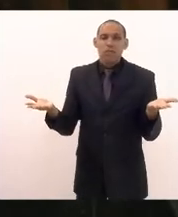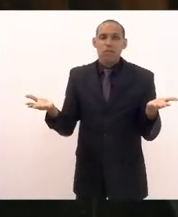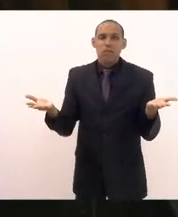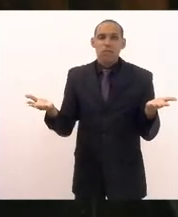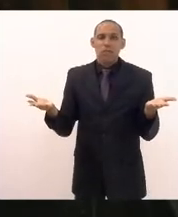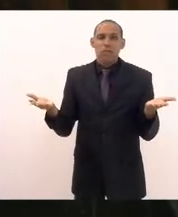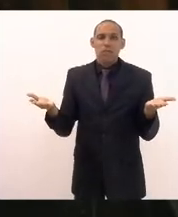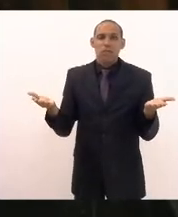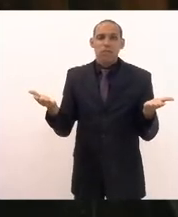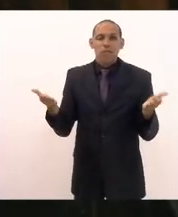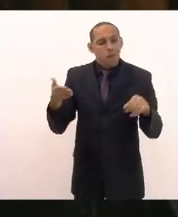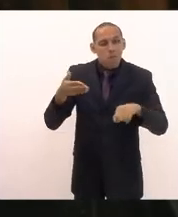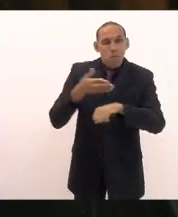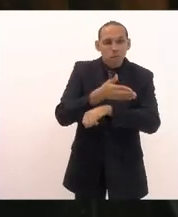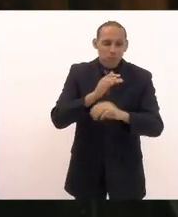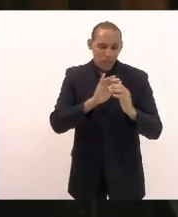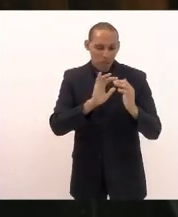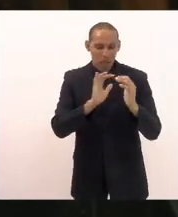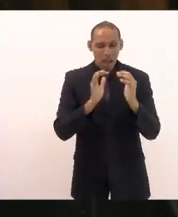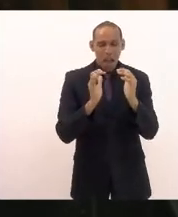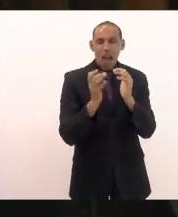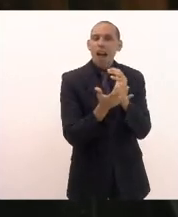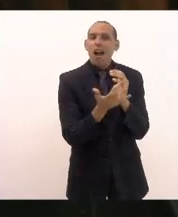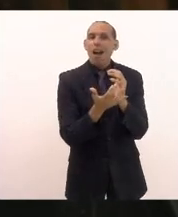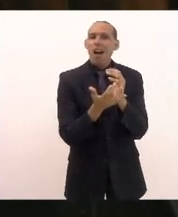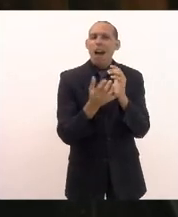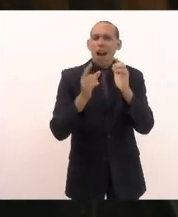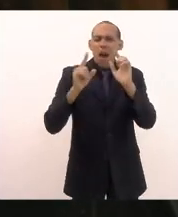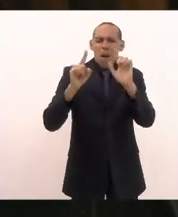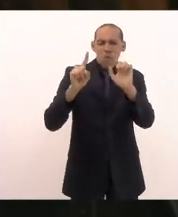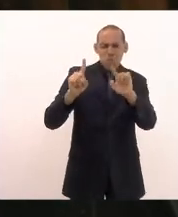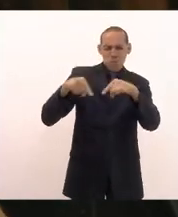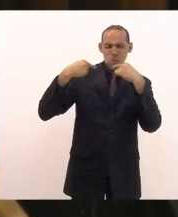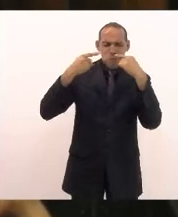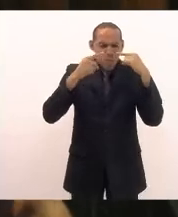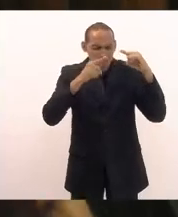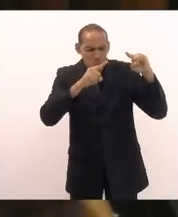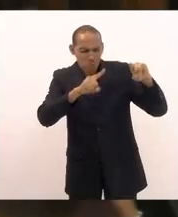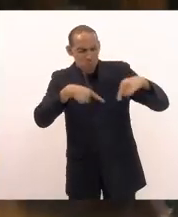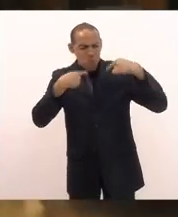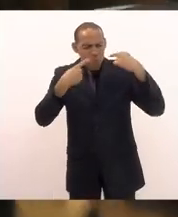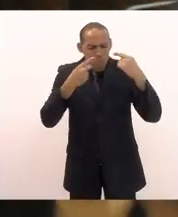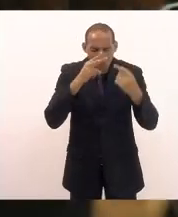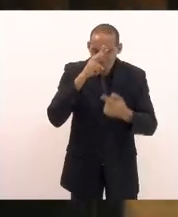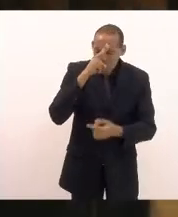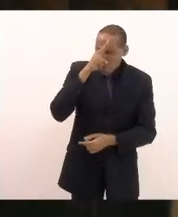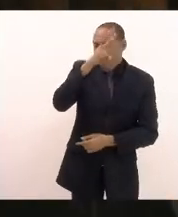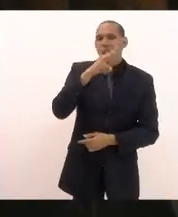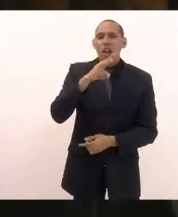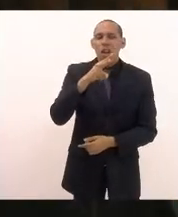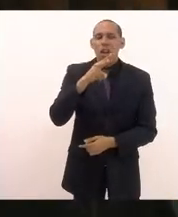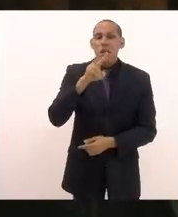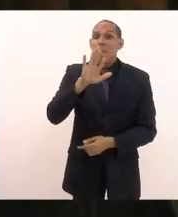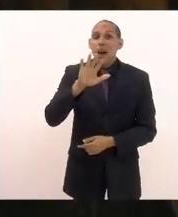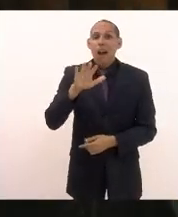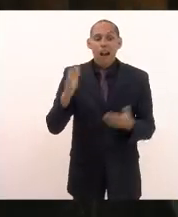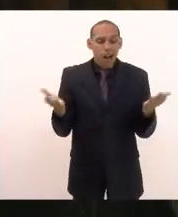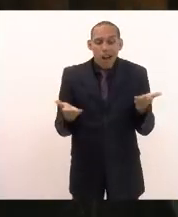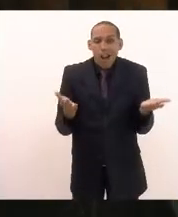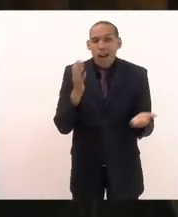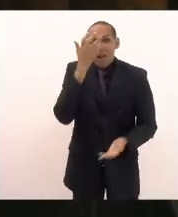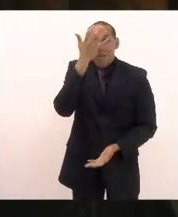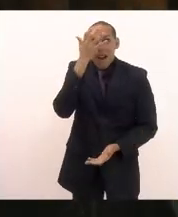adentravam nas nossas redes sociais e nos agrediam duríssimamente, mas nesse carnaval